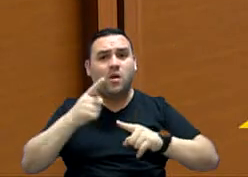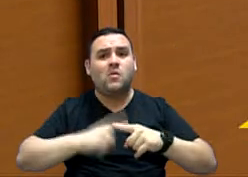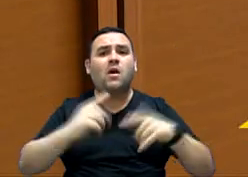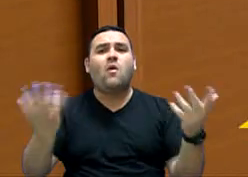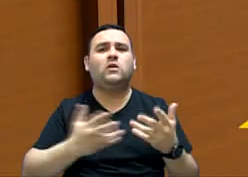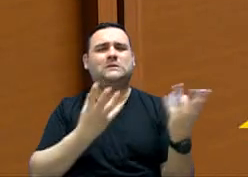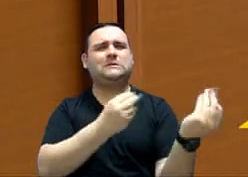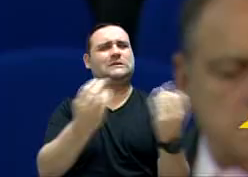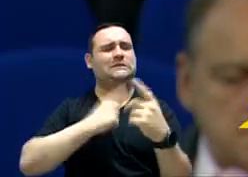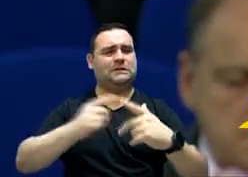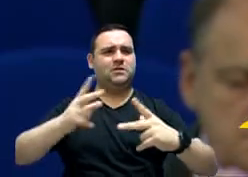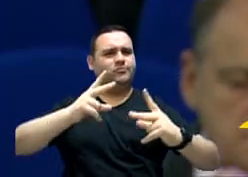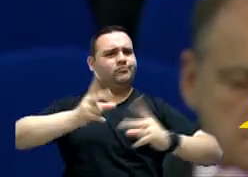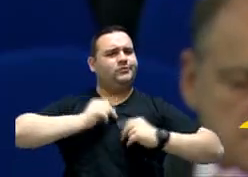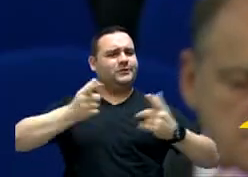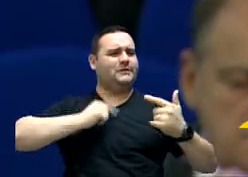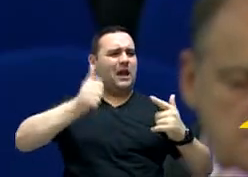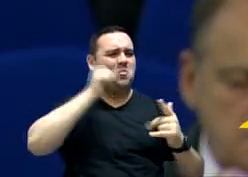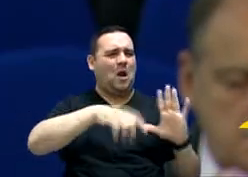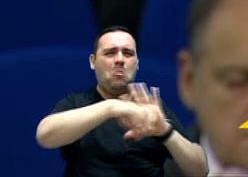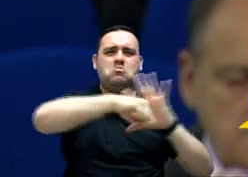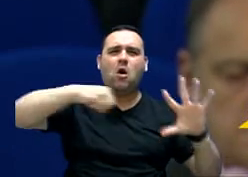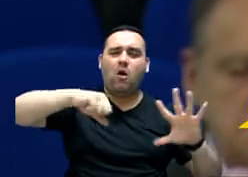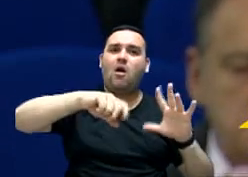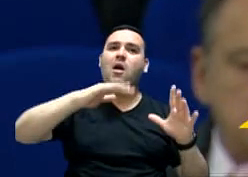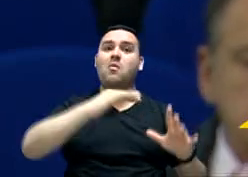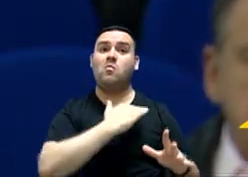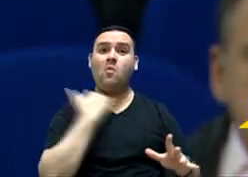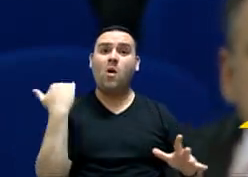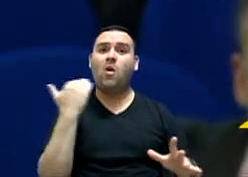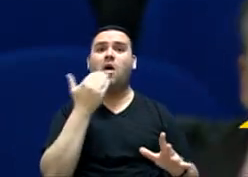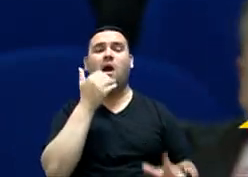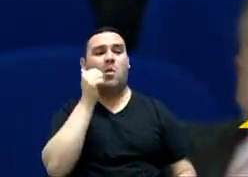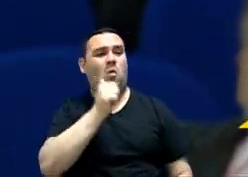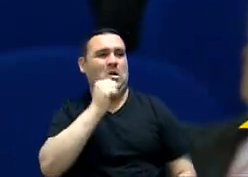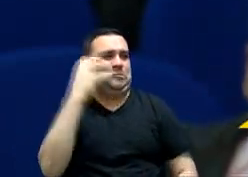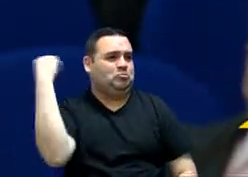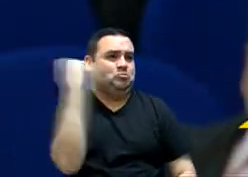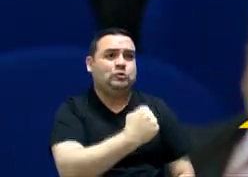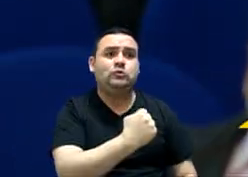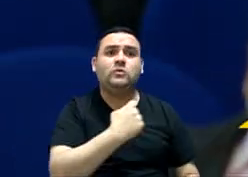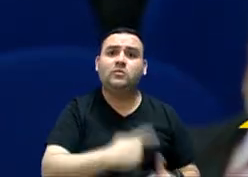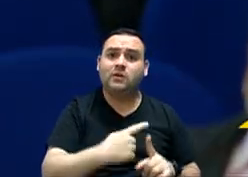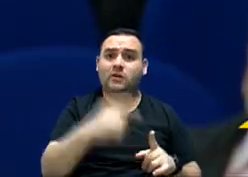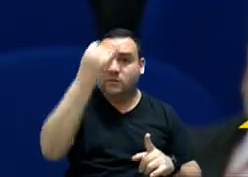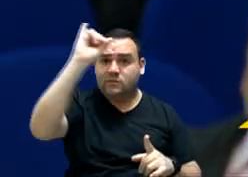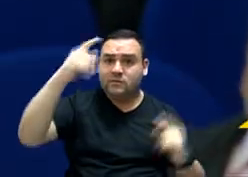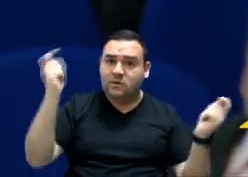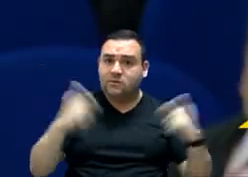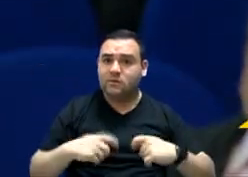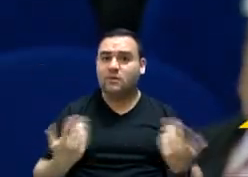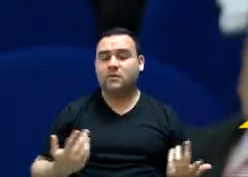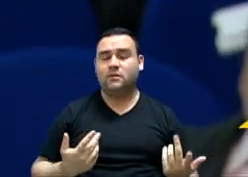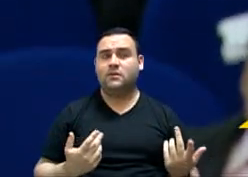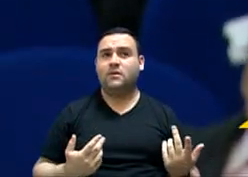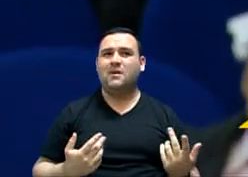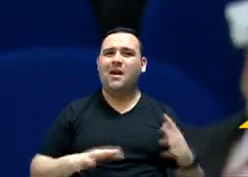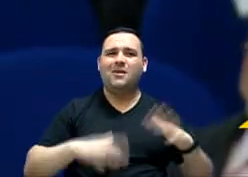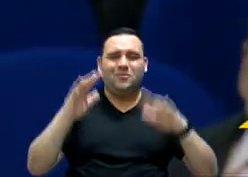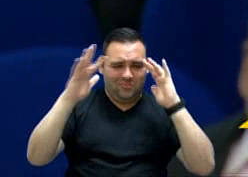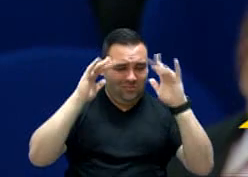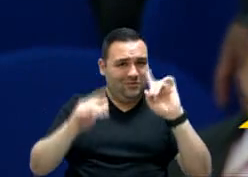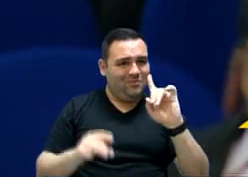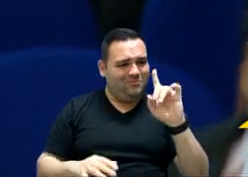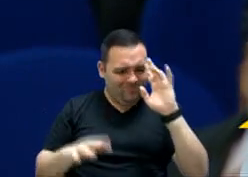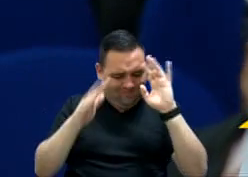ouve casos tão escabrosos de violência contra a mulher, morte, feminicídio, que poderiam ser prevenidas. Muitas vezes não se leva em conta